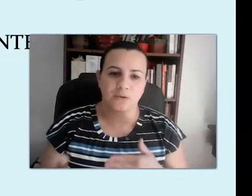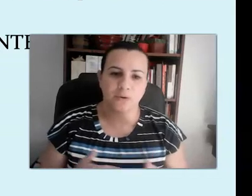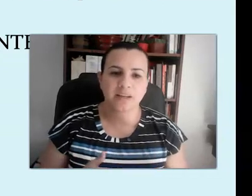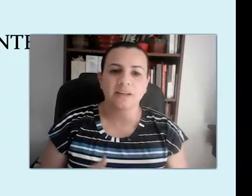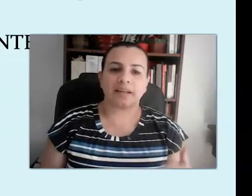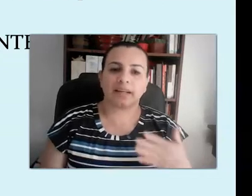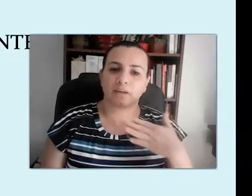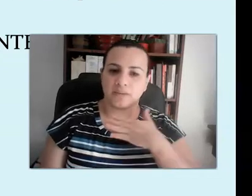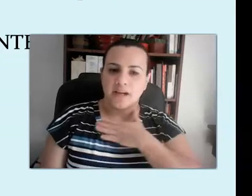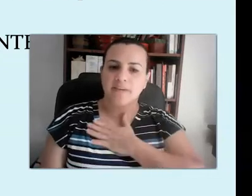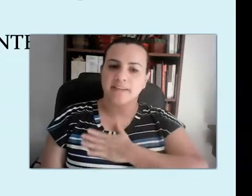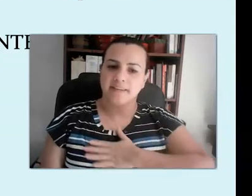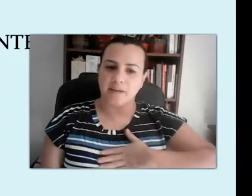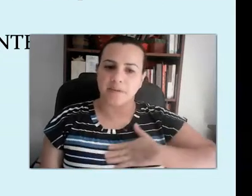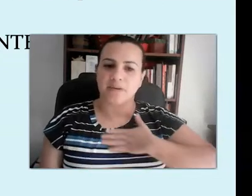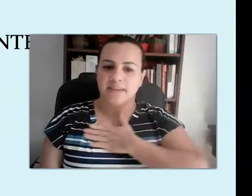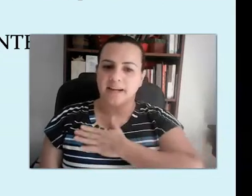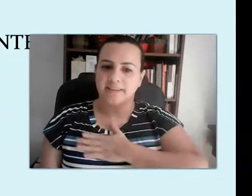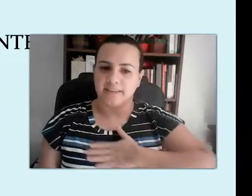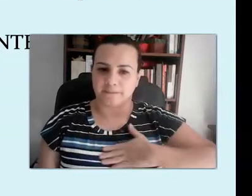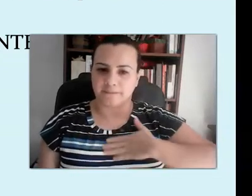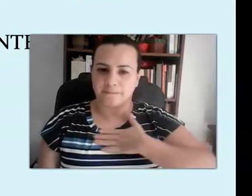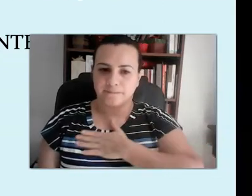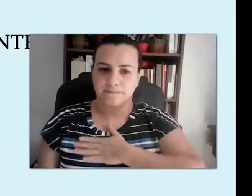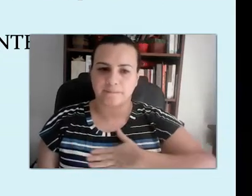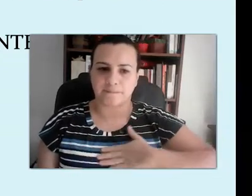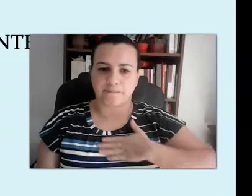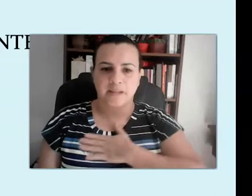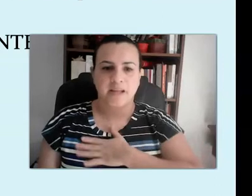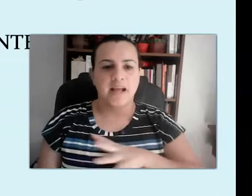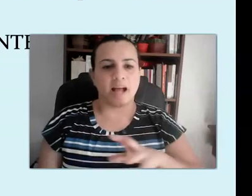Qualquer pessoa e o sinal vai ser sempre gostar assim.